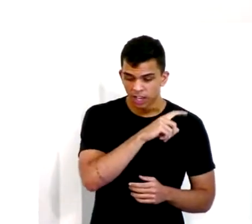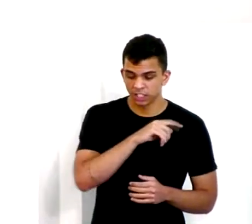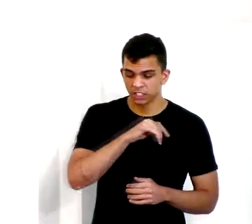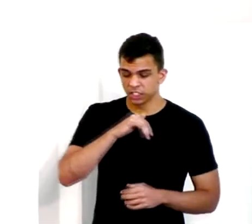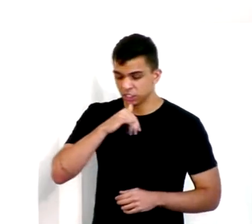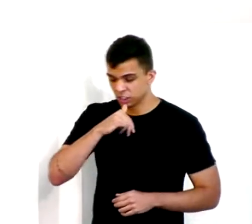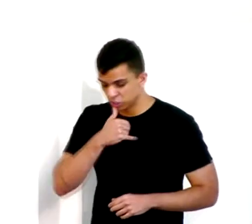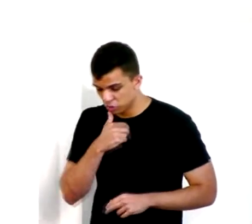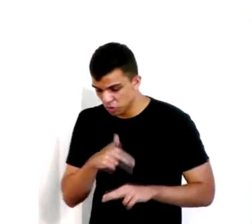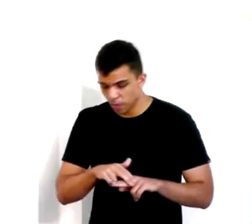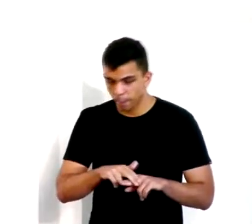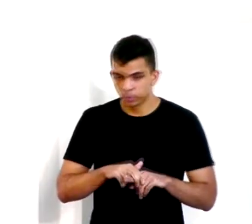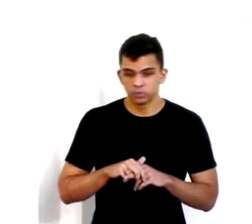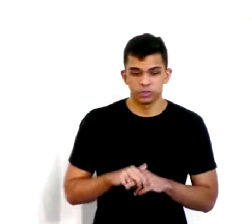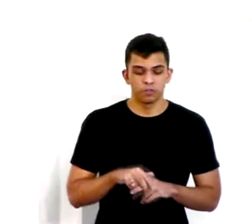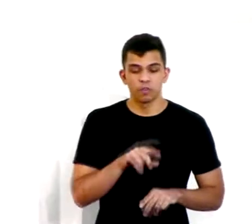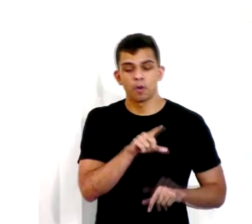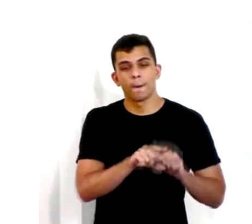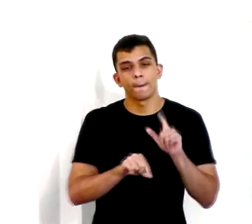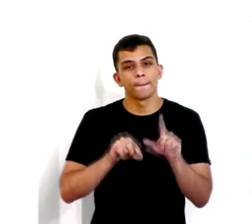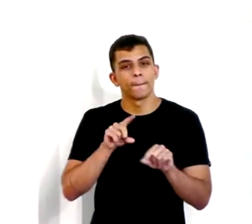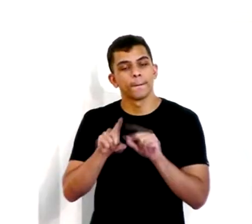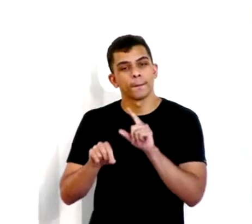das escolhas que ele